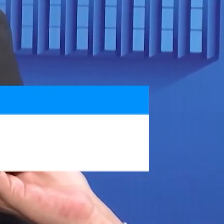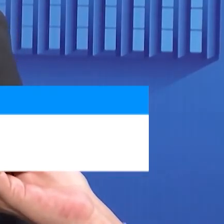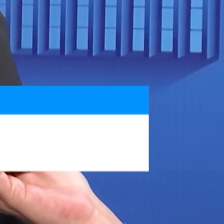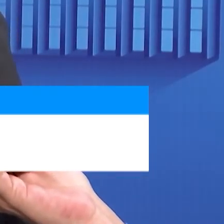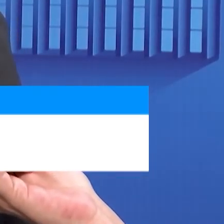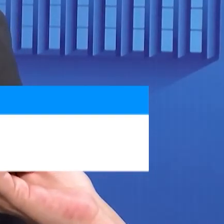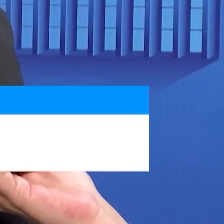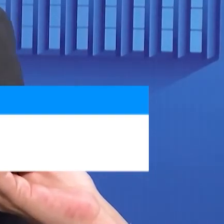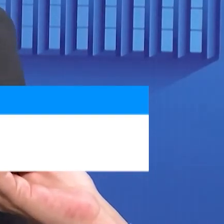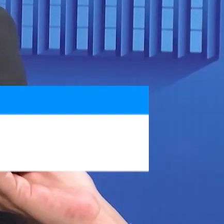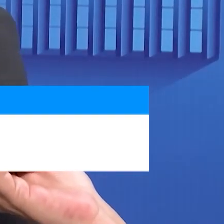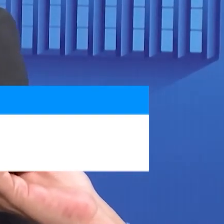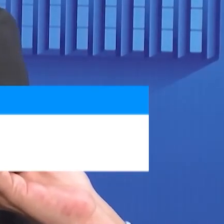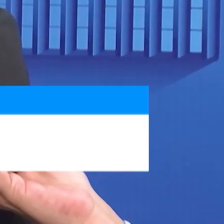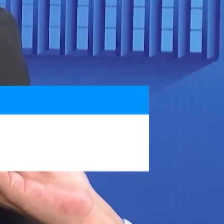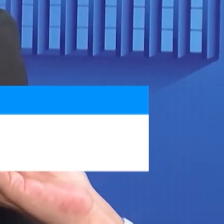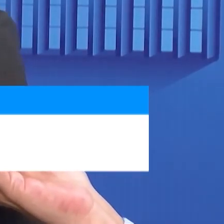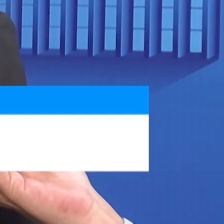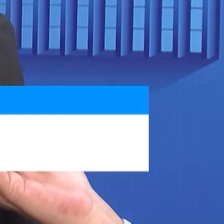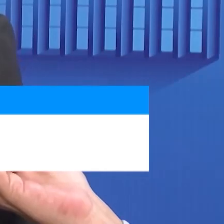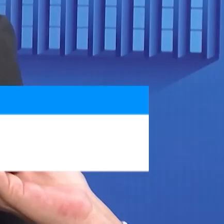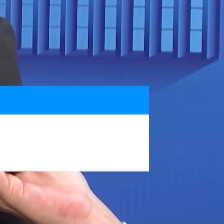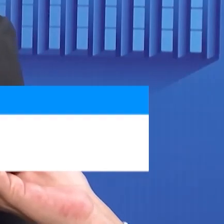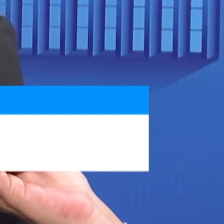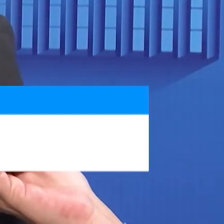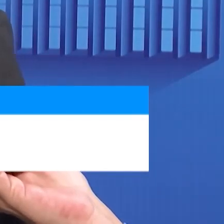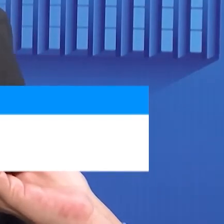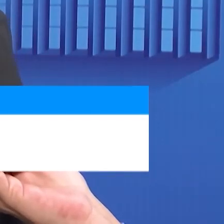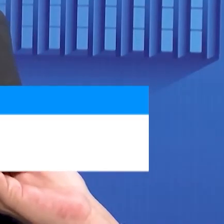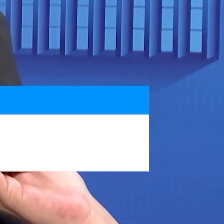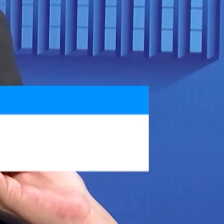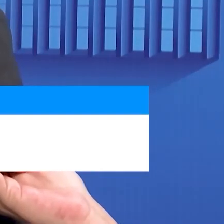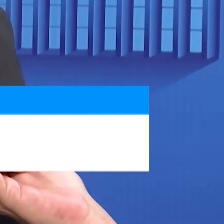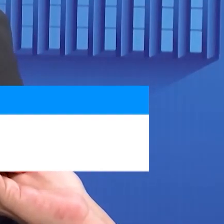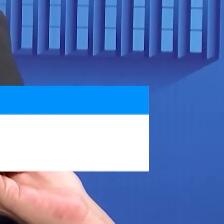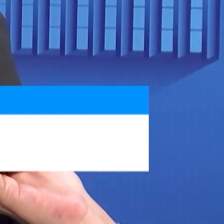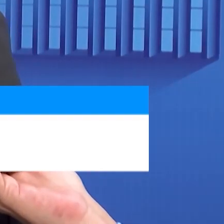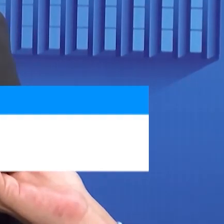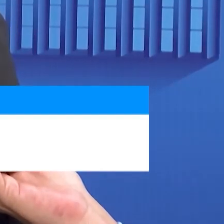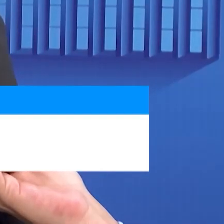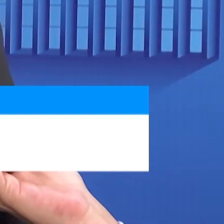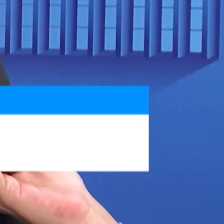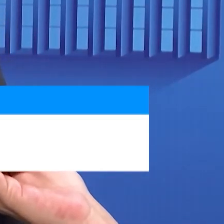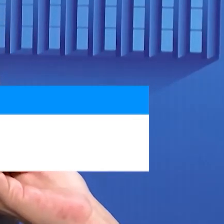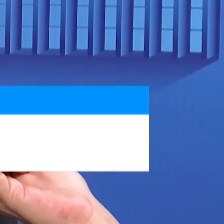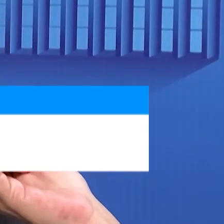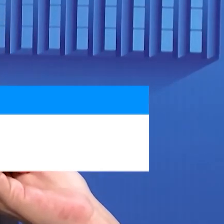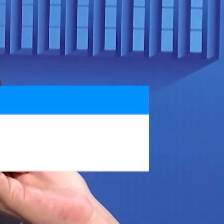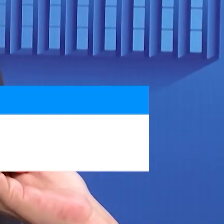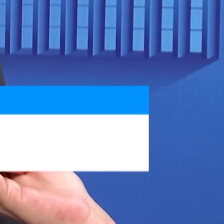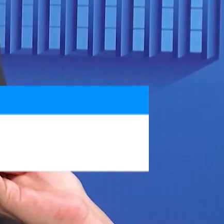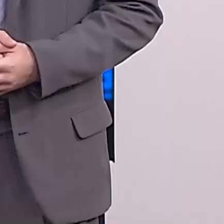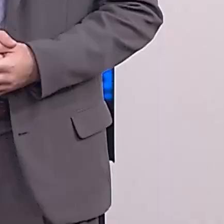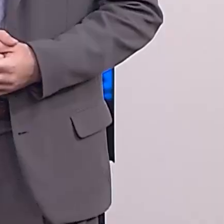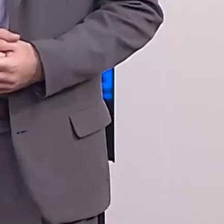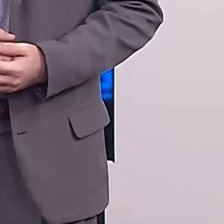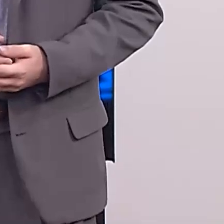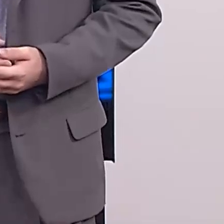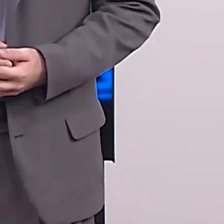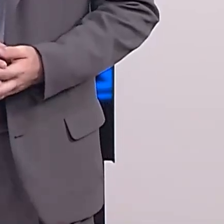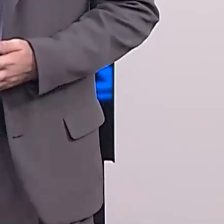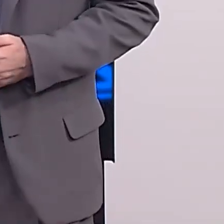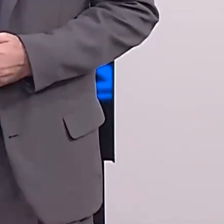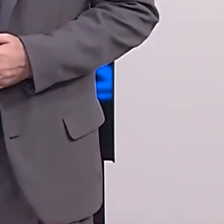como forma de estar melhorando a contribuição à Previdência e também buscando melhorar os indicadores na nossa educação. E